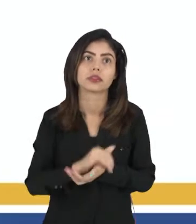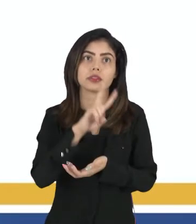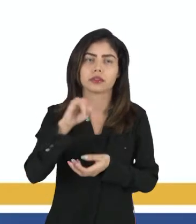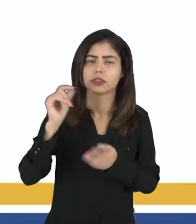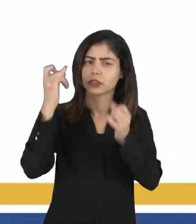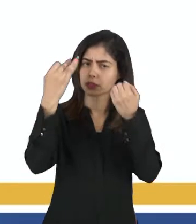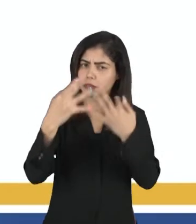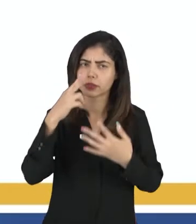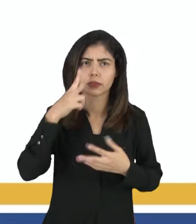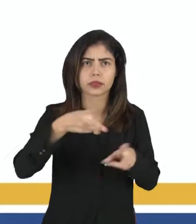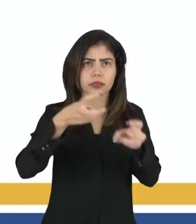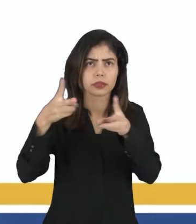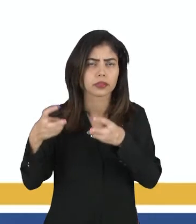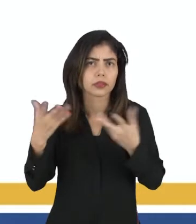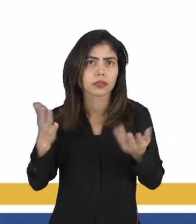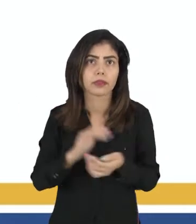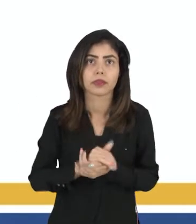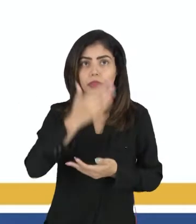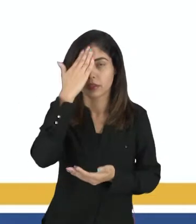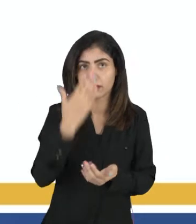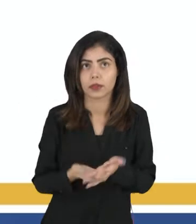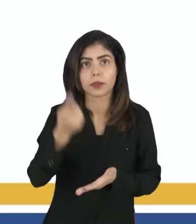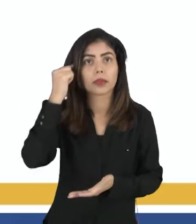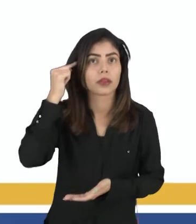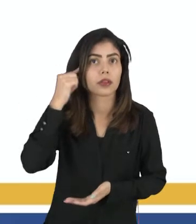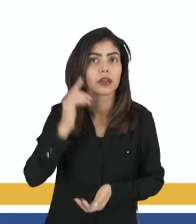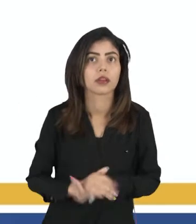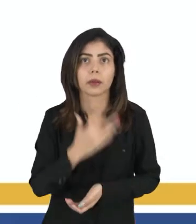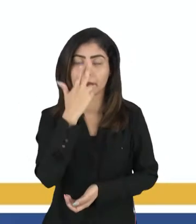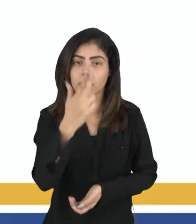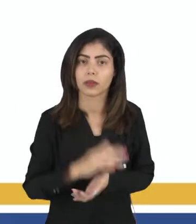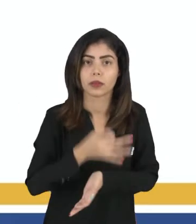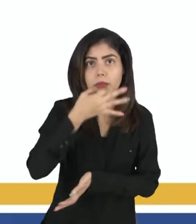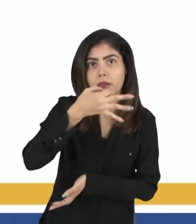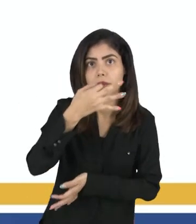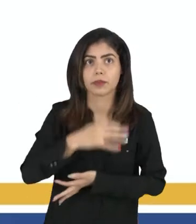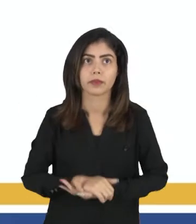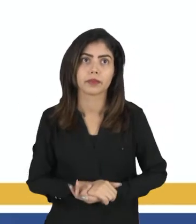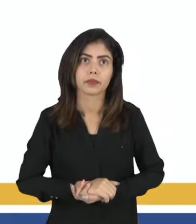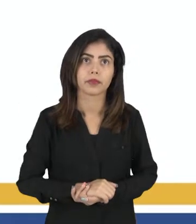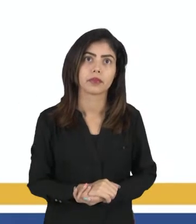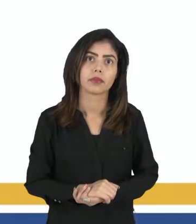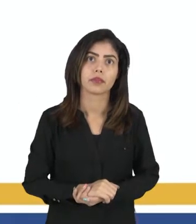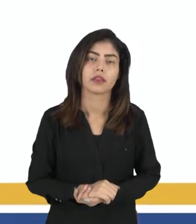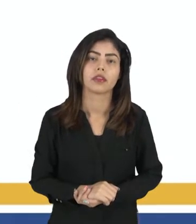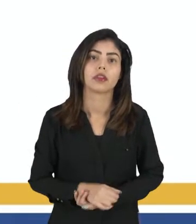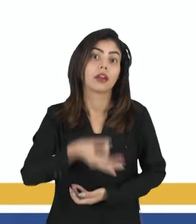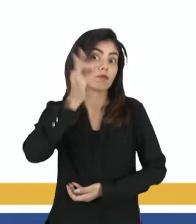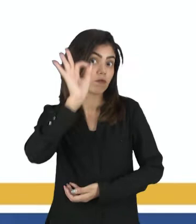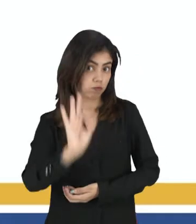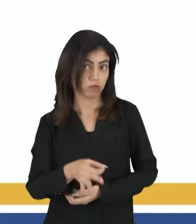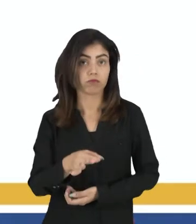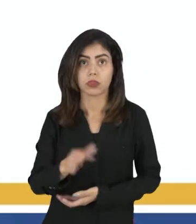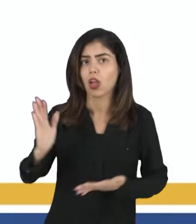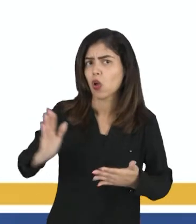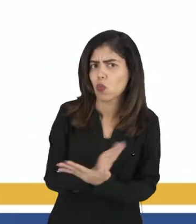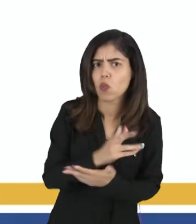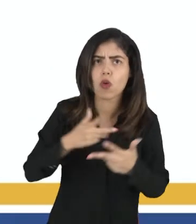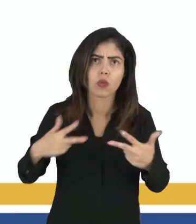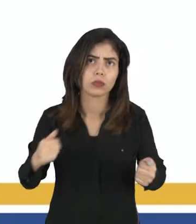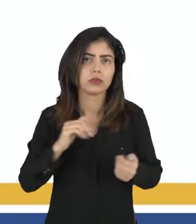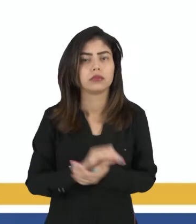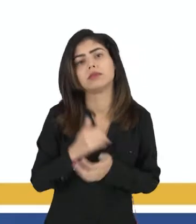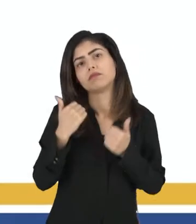vai notar verbos como crer, pensar, aparecer e opinar, que estão afirmando alguma